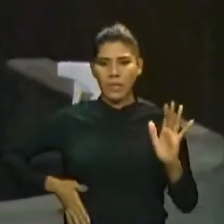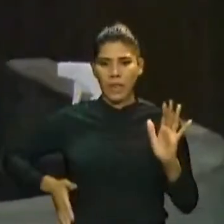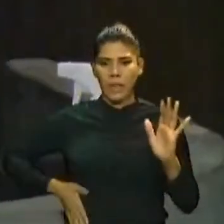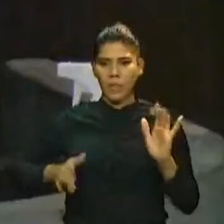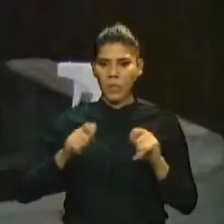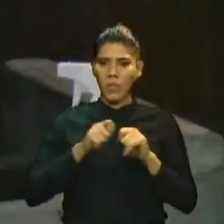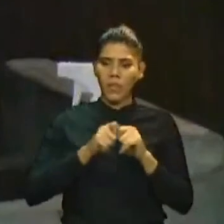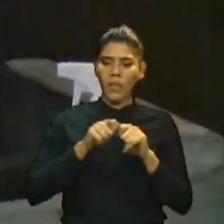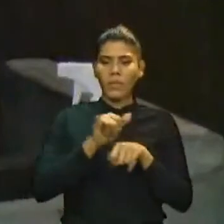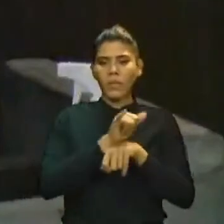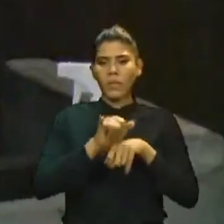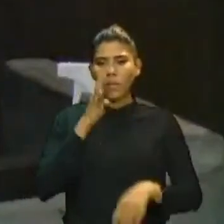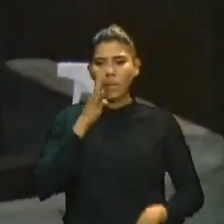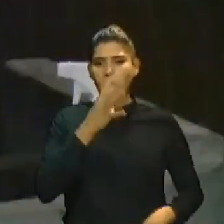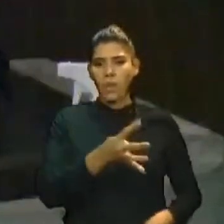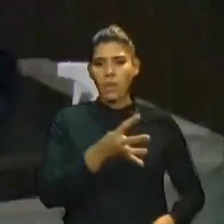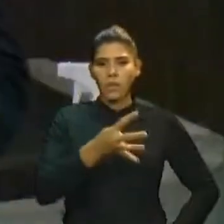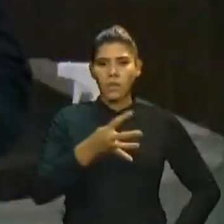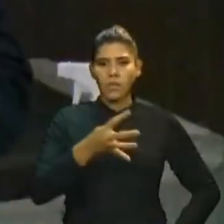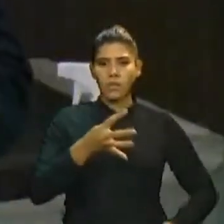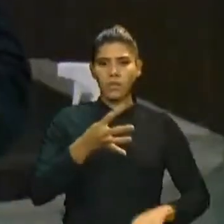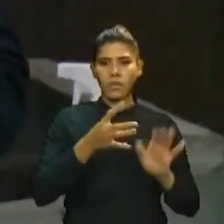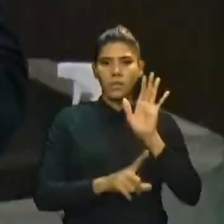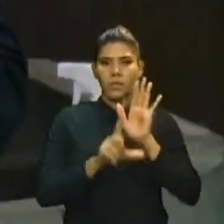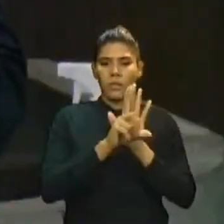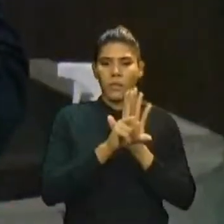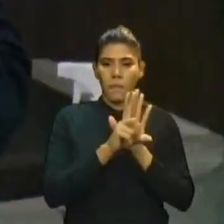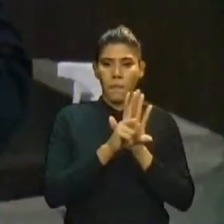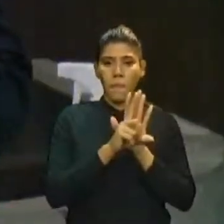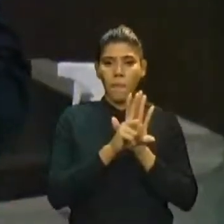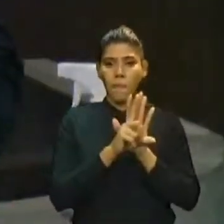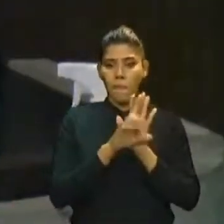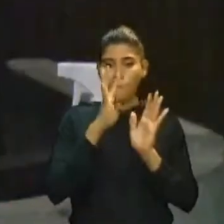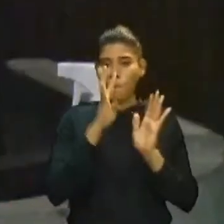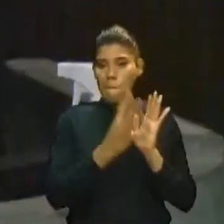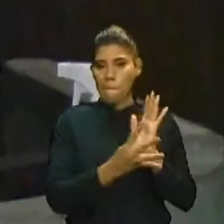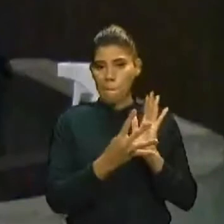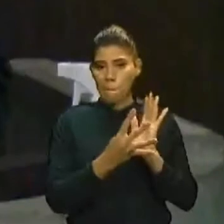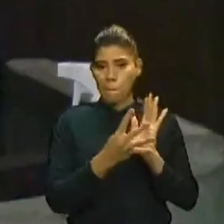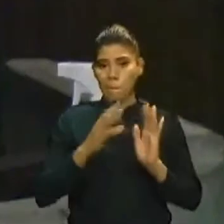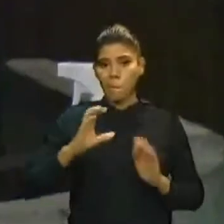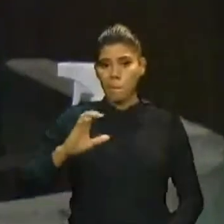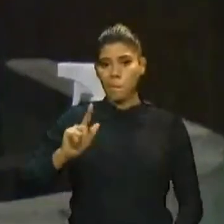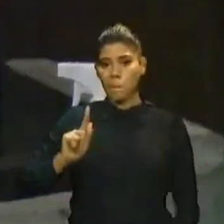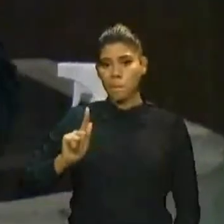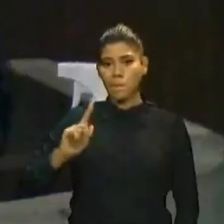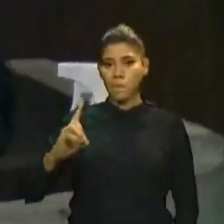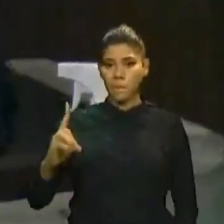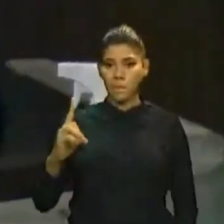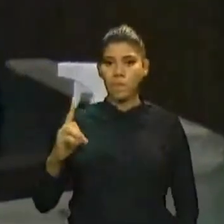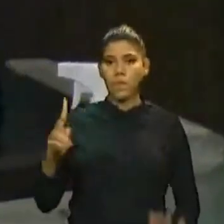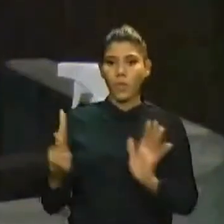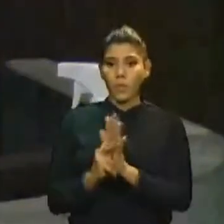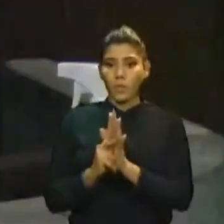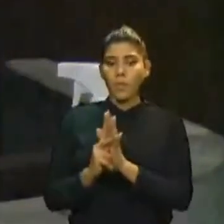bandido que se utiliza de falhas na legislação para utilizar da CGD como ferramenta de proteção para o